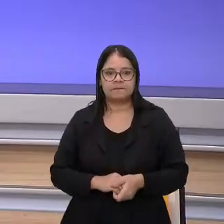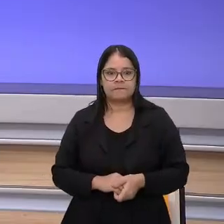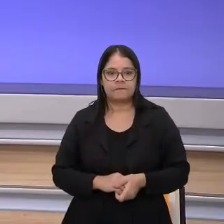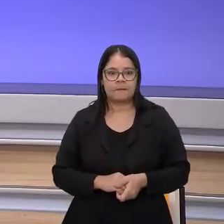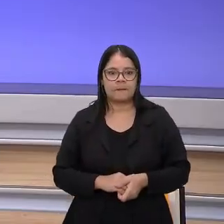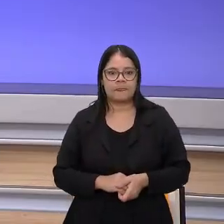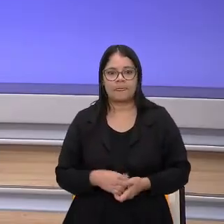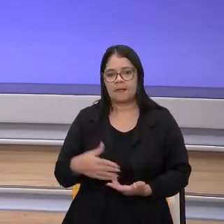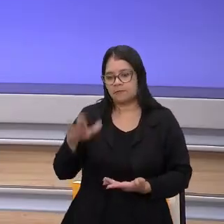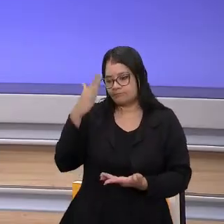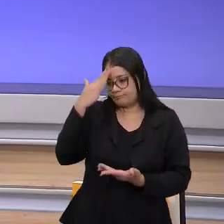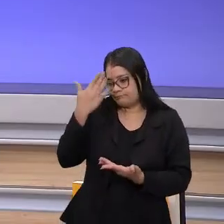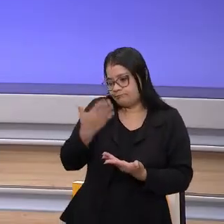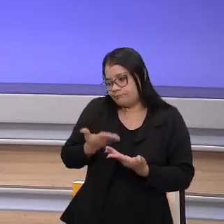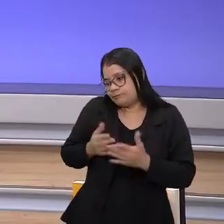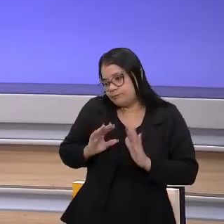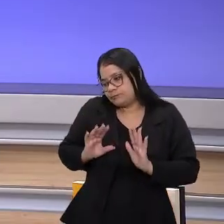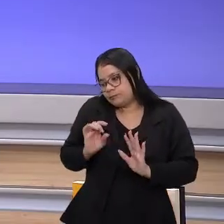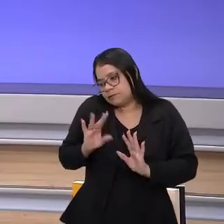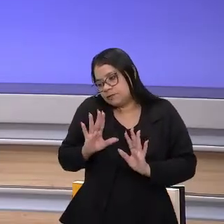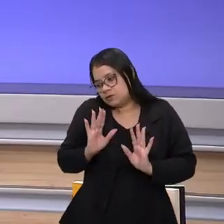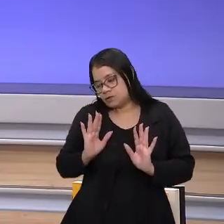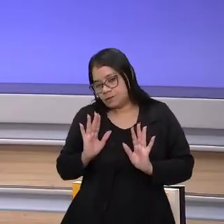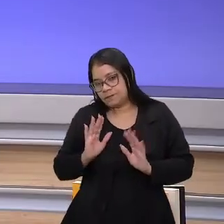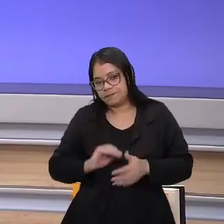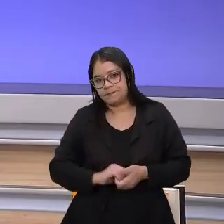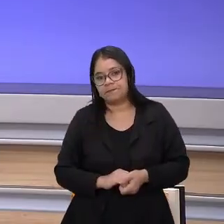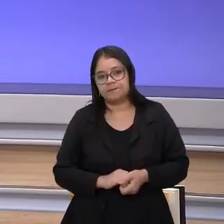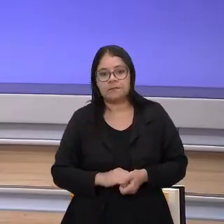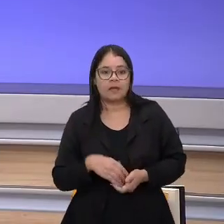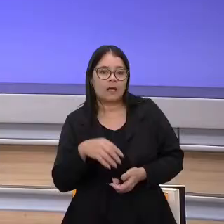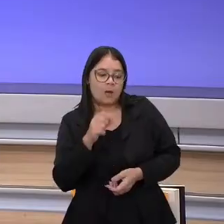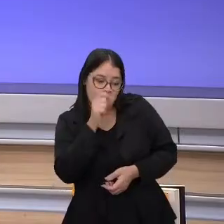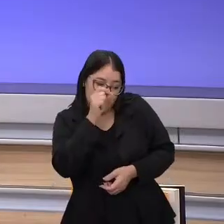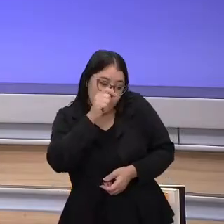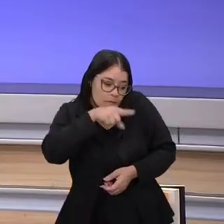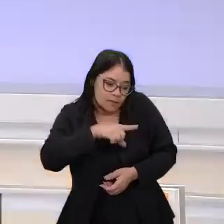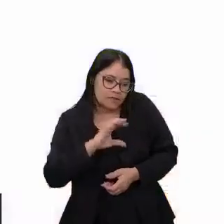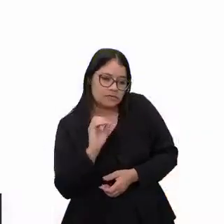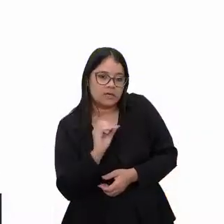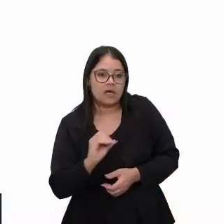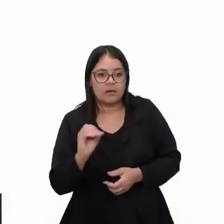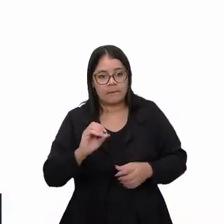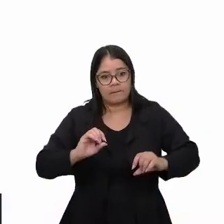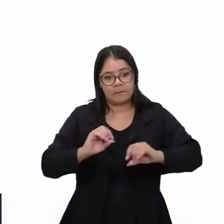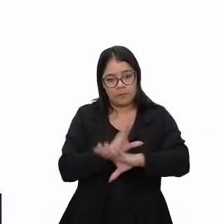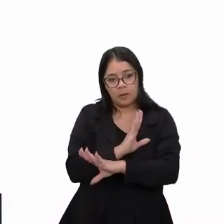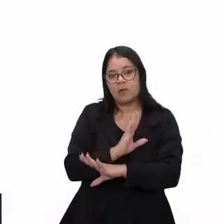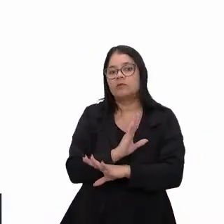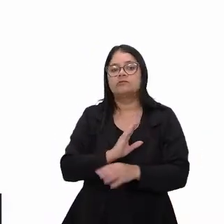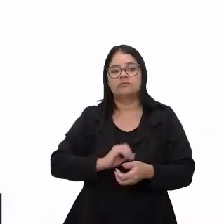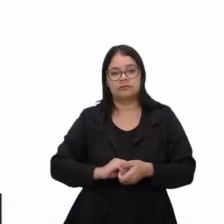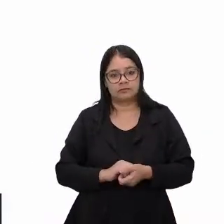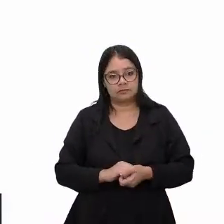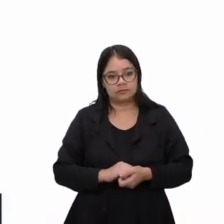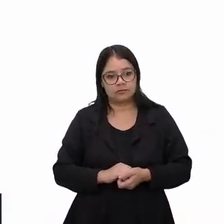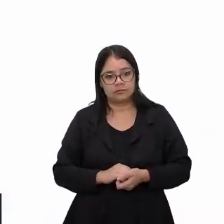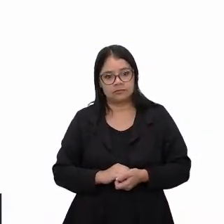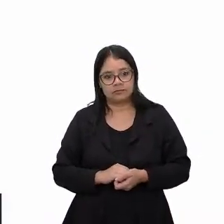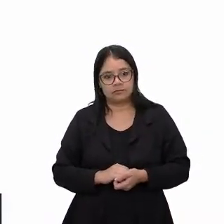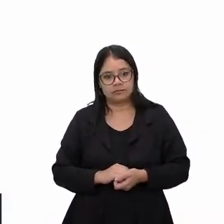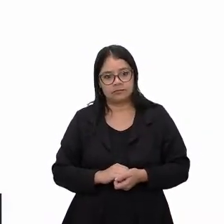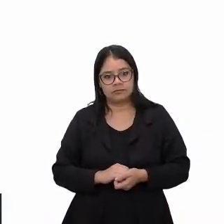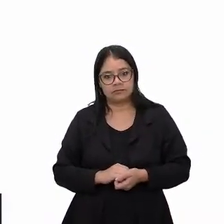Bom, acredito que é mais ou menos isso. O Lixo Zero está à disposição aí para poder estar esclarecendo dúvidas.